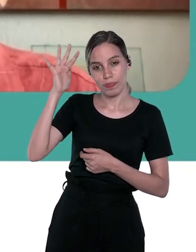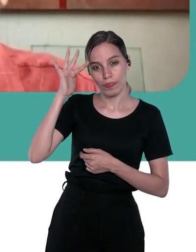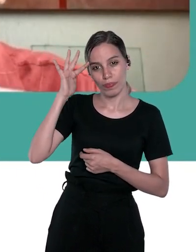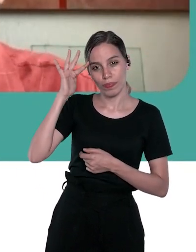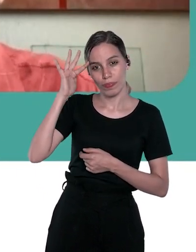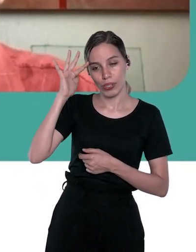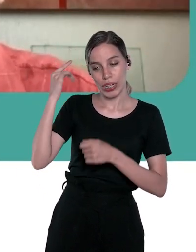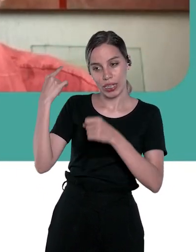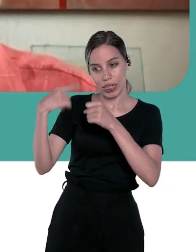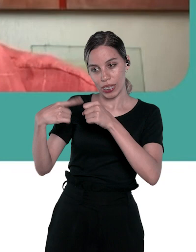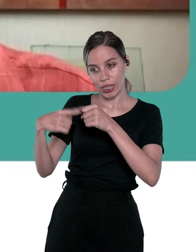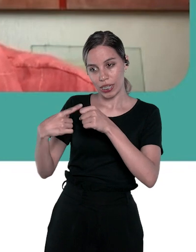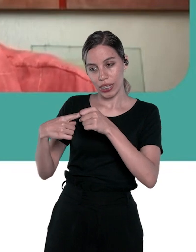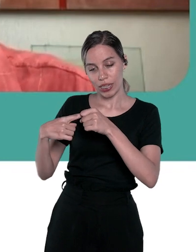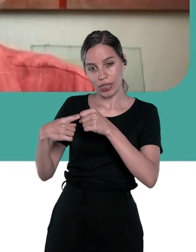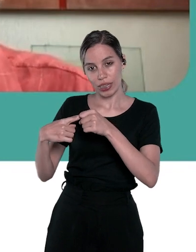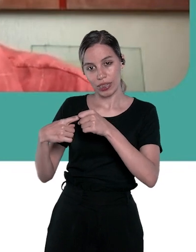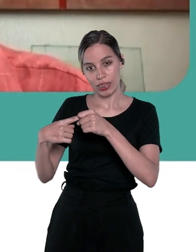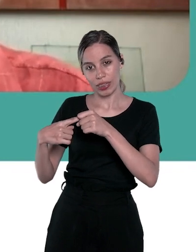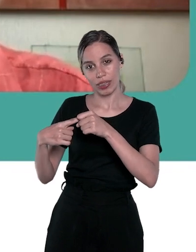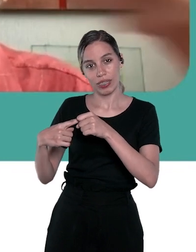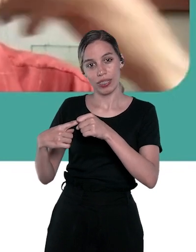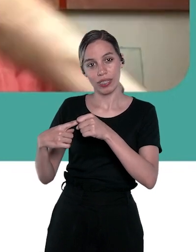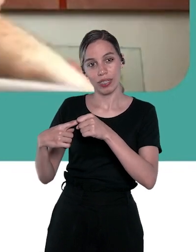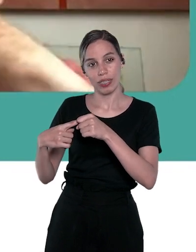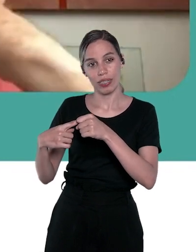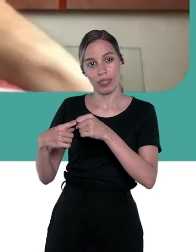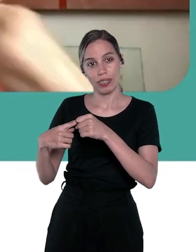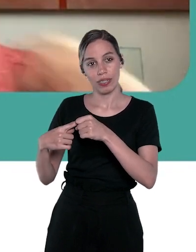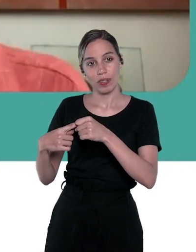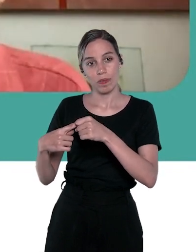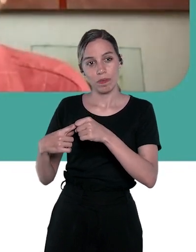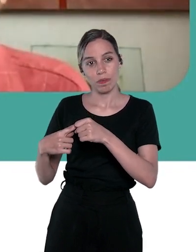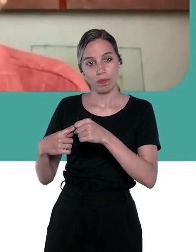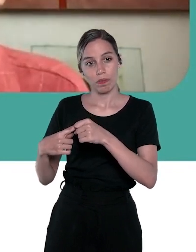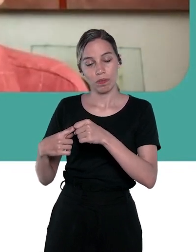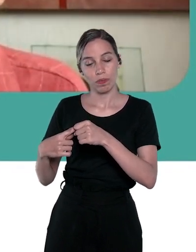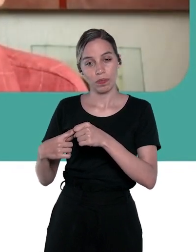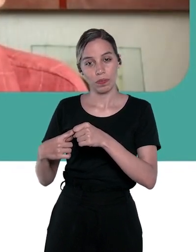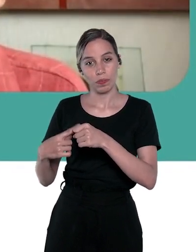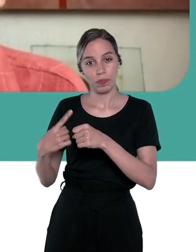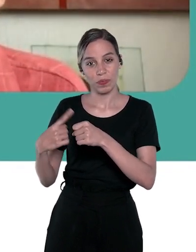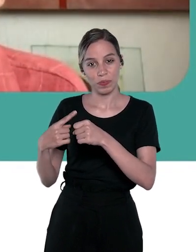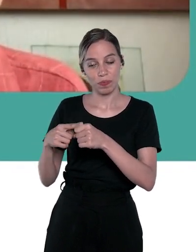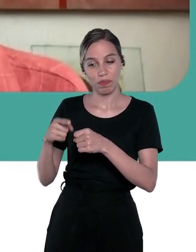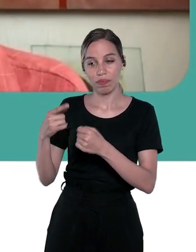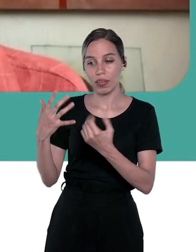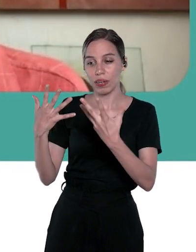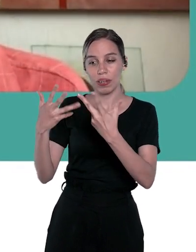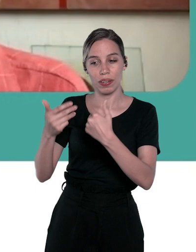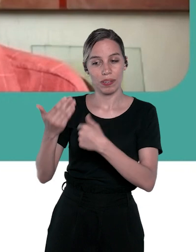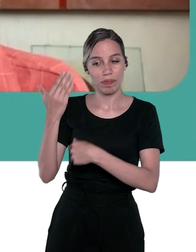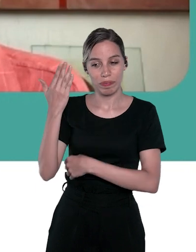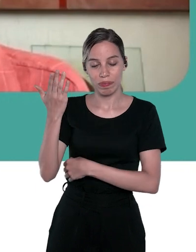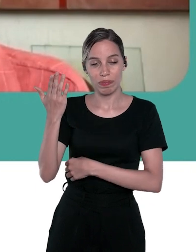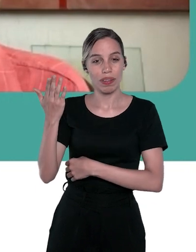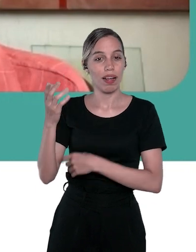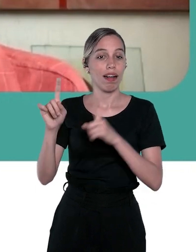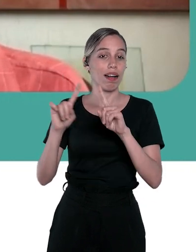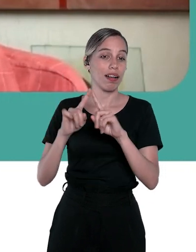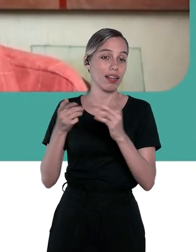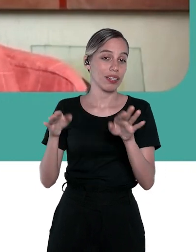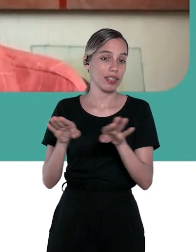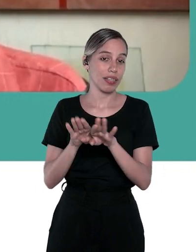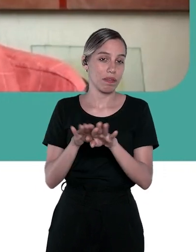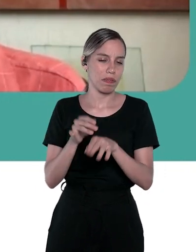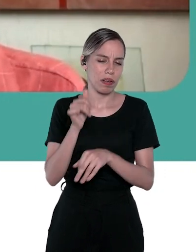à cidade do Recife, a encantadora, né? A encantadora cidade do Recife, como também a